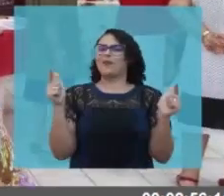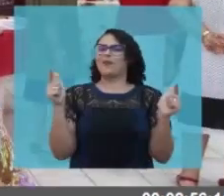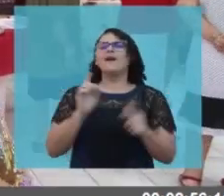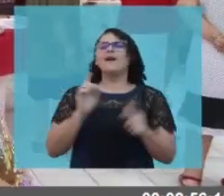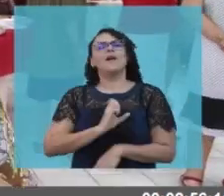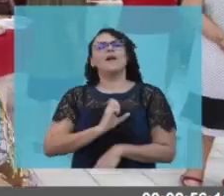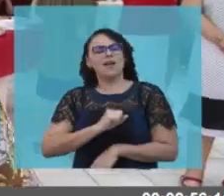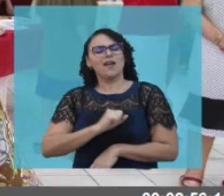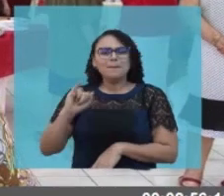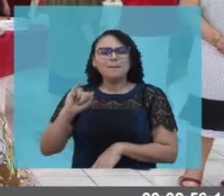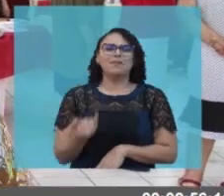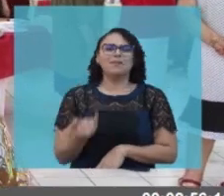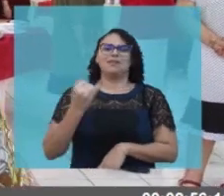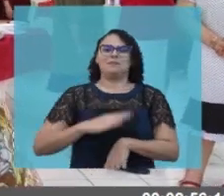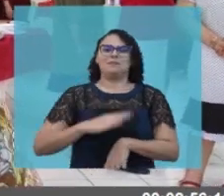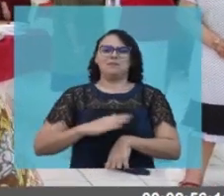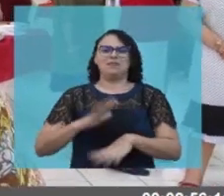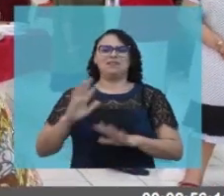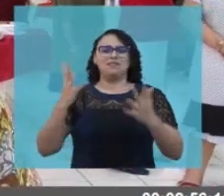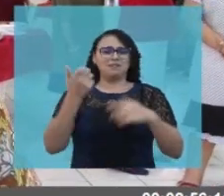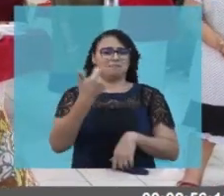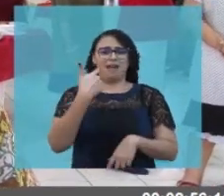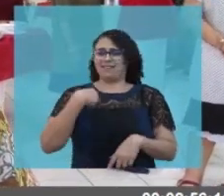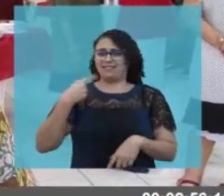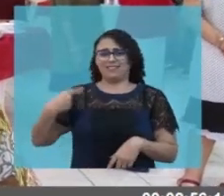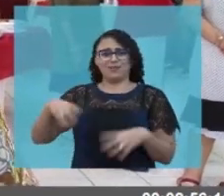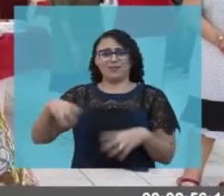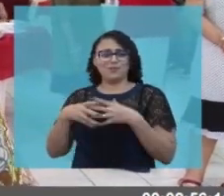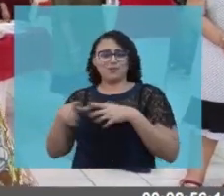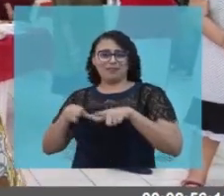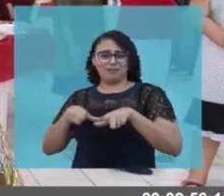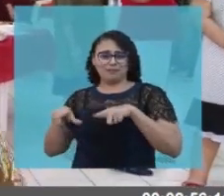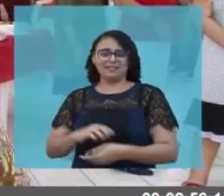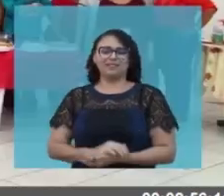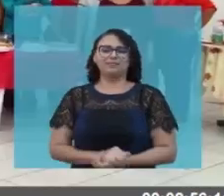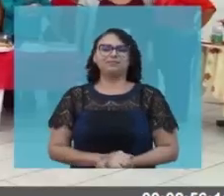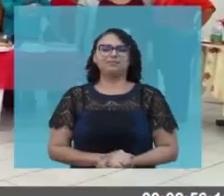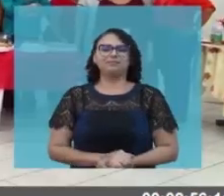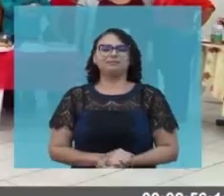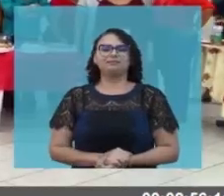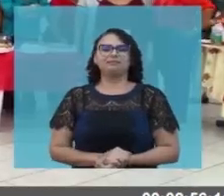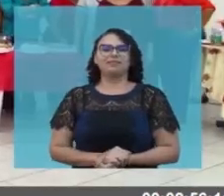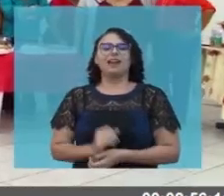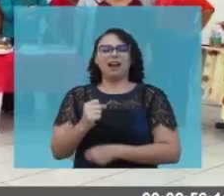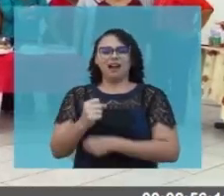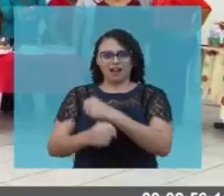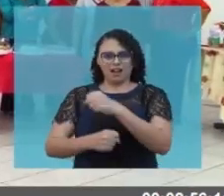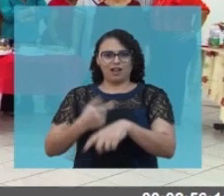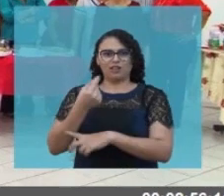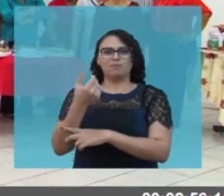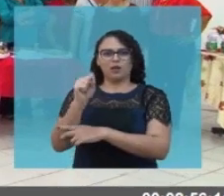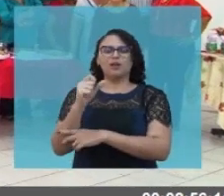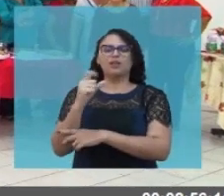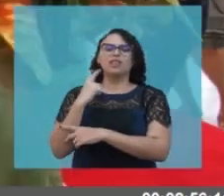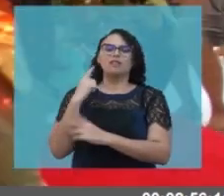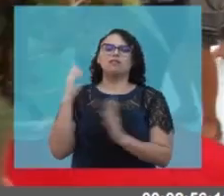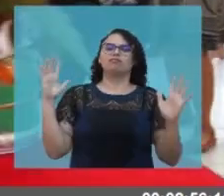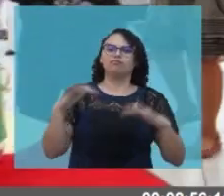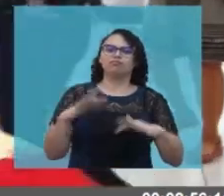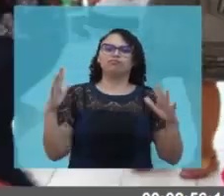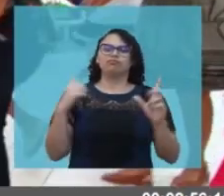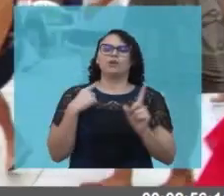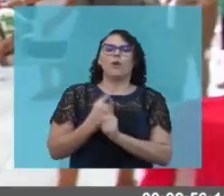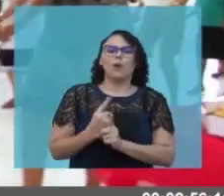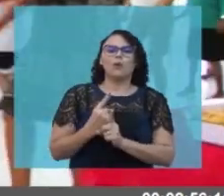Em 2018, os encontros do grupo de aposentados da UFC foram mensais. Quem veio, curtiu. E quem